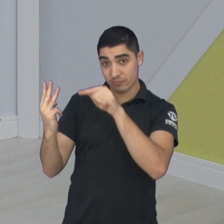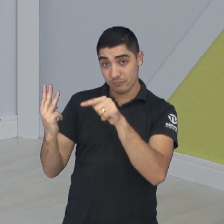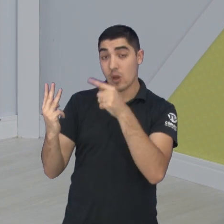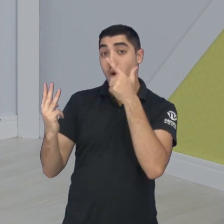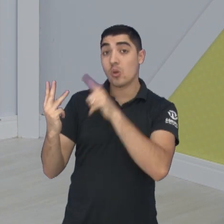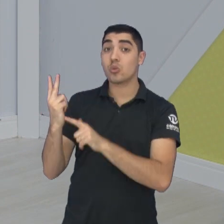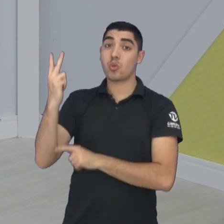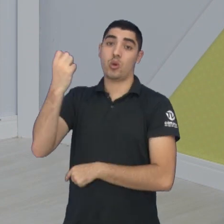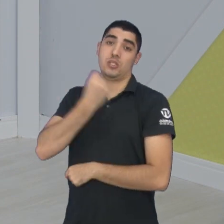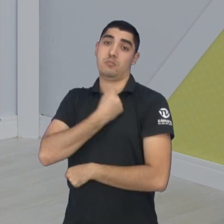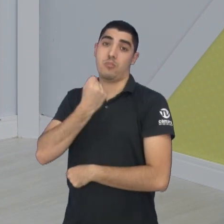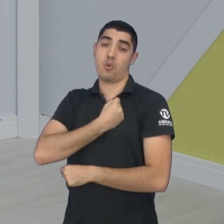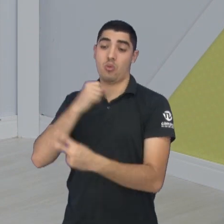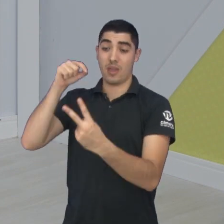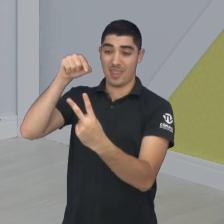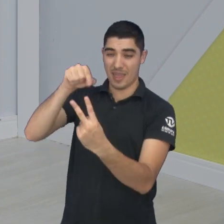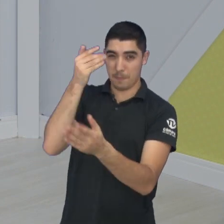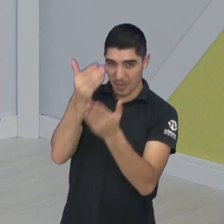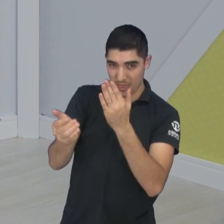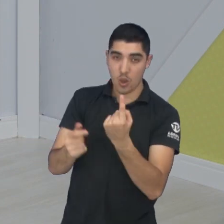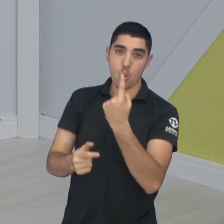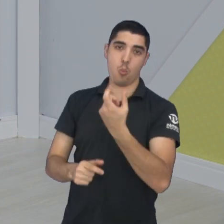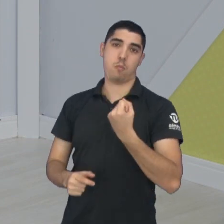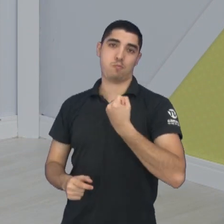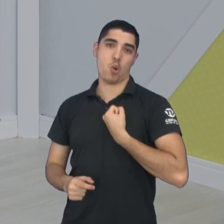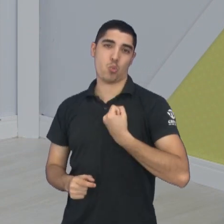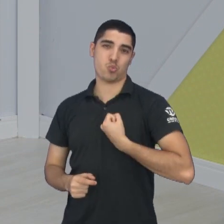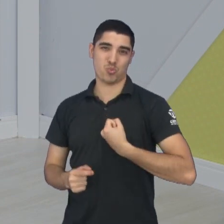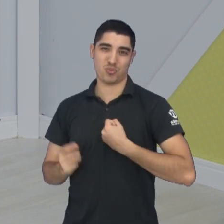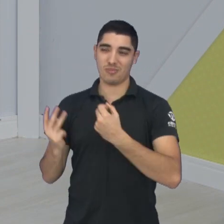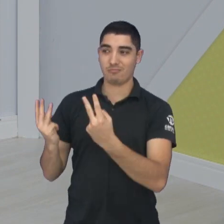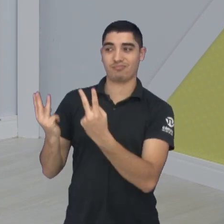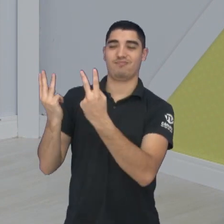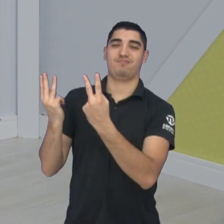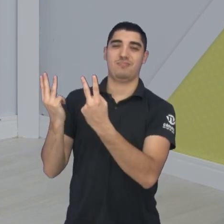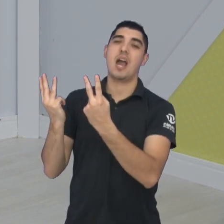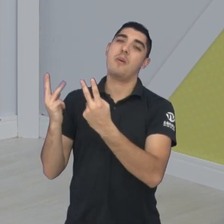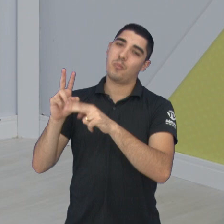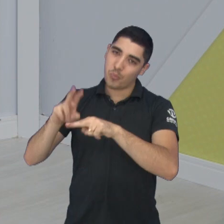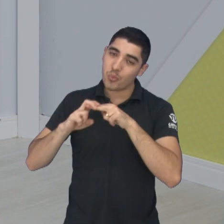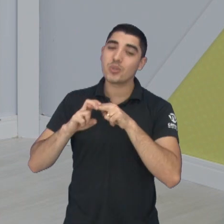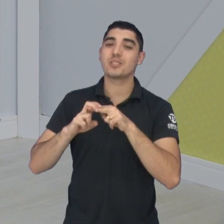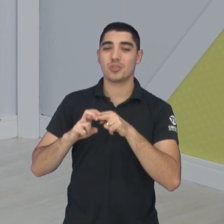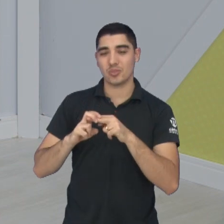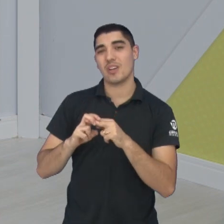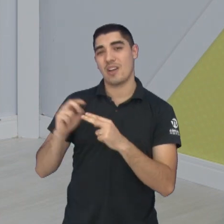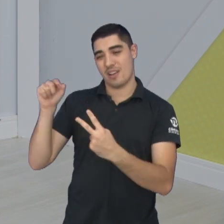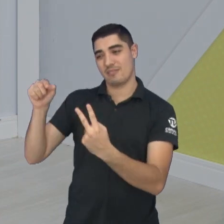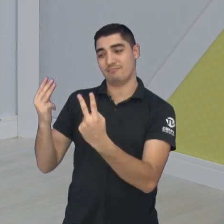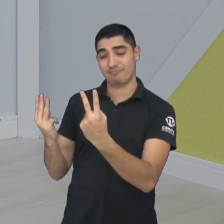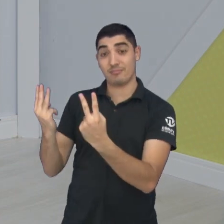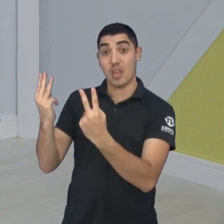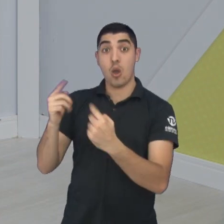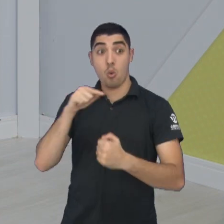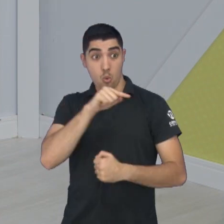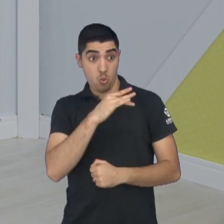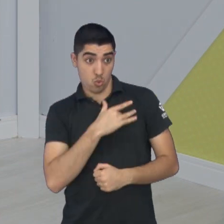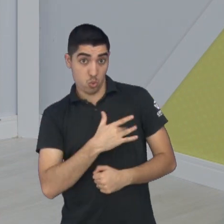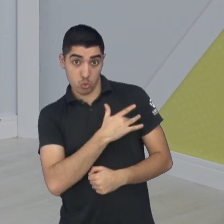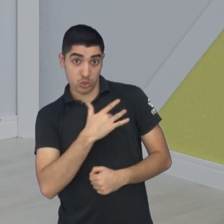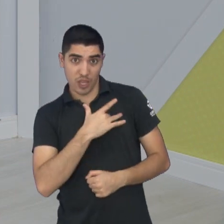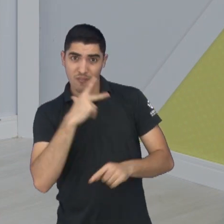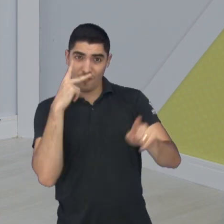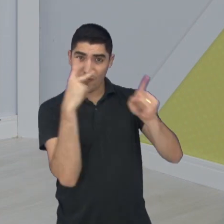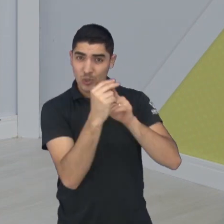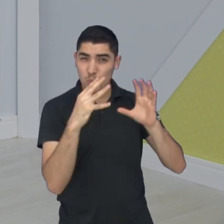Foi o que aconteceu. O São José acabou levando 2 pontos, Cruzeiro 1, por isso o América levou 1. E o Cruzeiro, ele ganhou todas as suas partidas ou